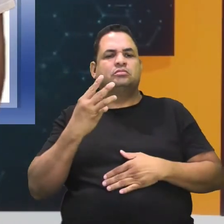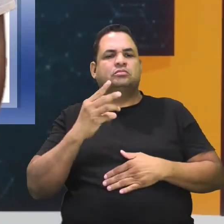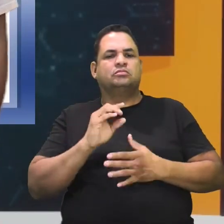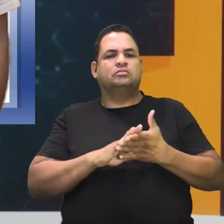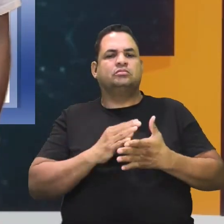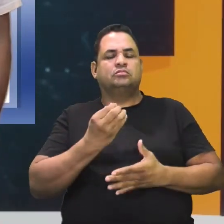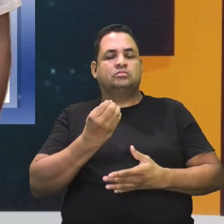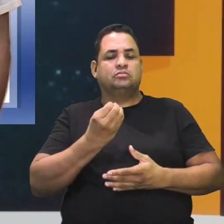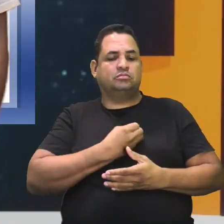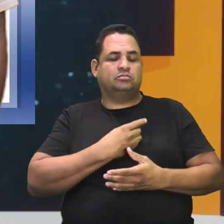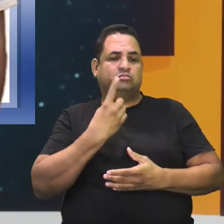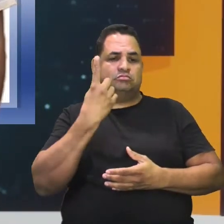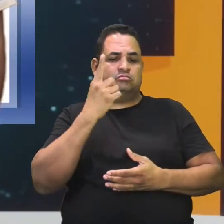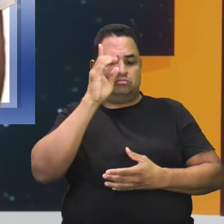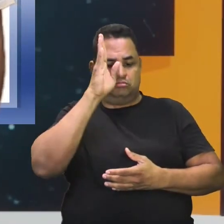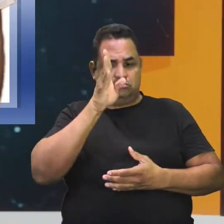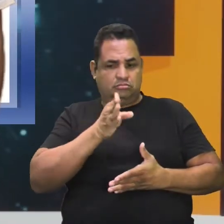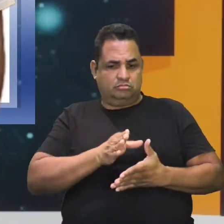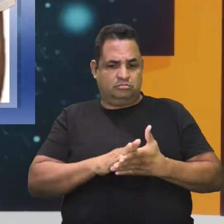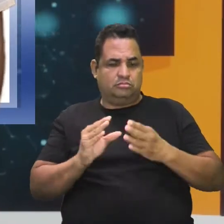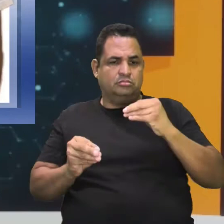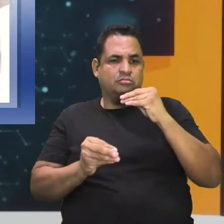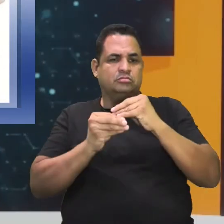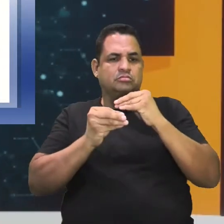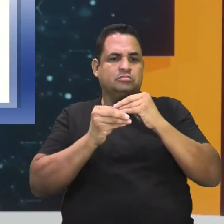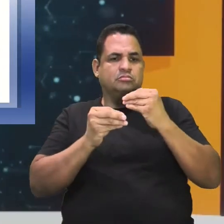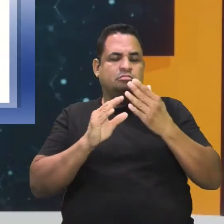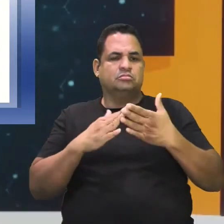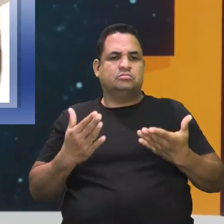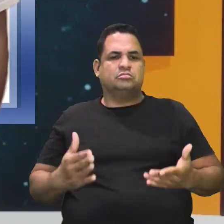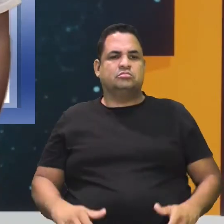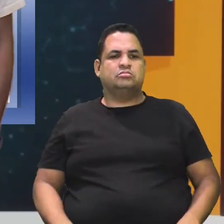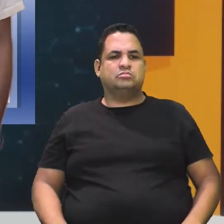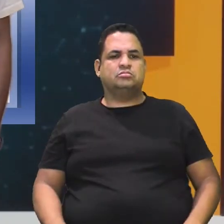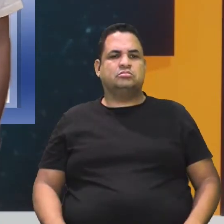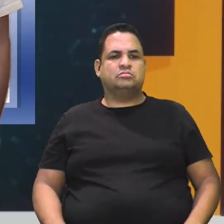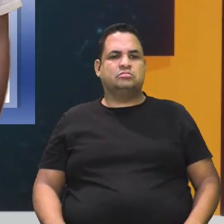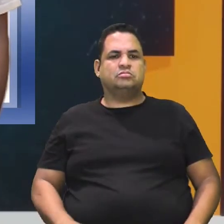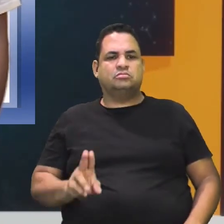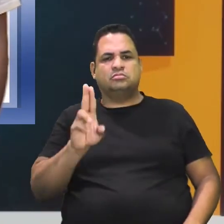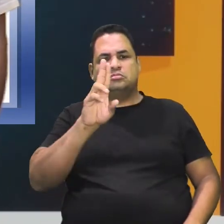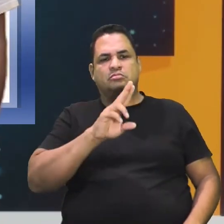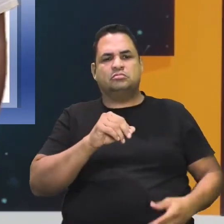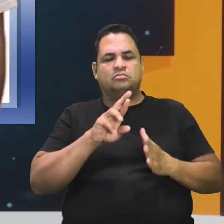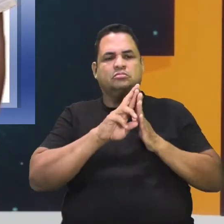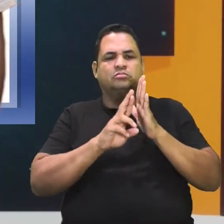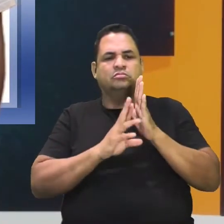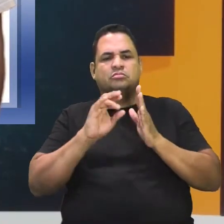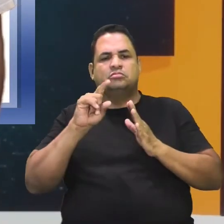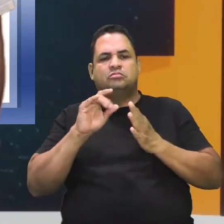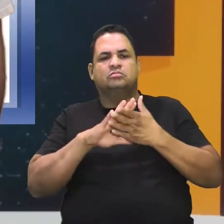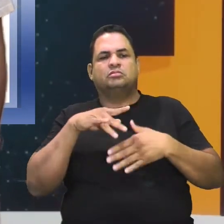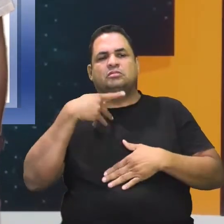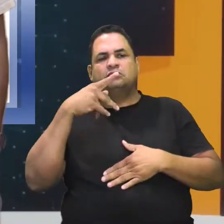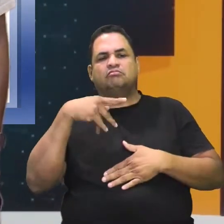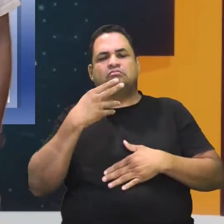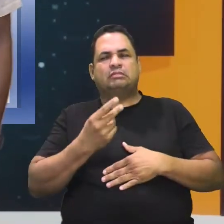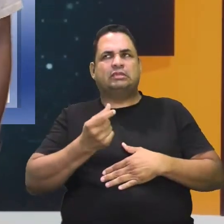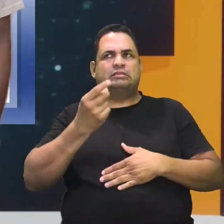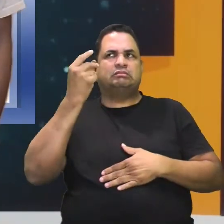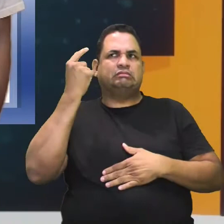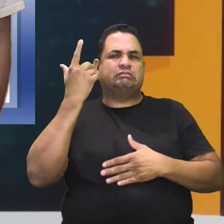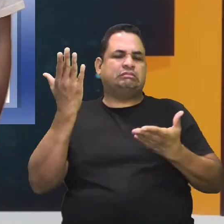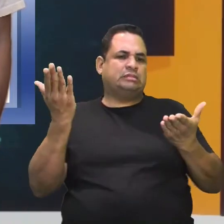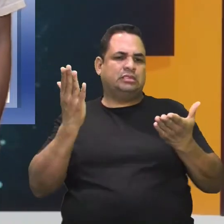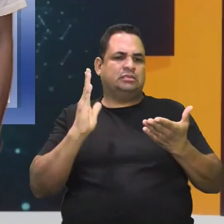o elemento 1, né? Porque complementa que ele é neutro na multiplicação. E aí, aplicar a regra de Sarri, que a gente já vem falando disso há alguns